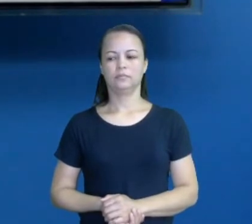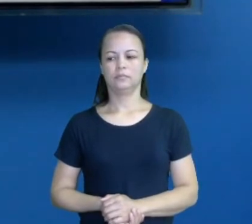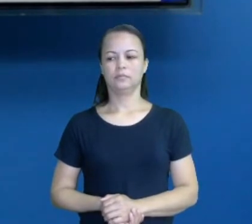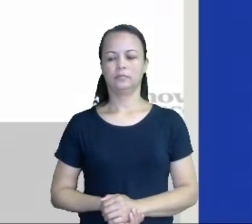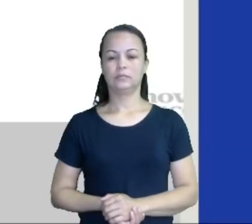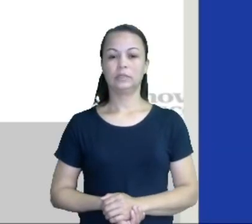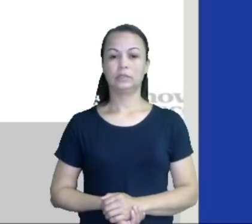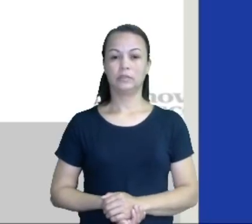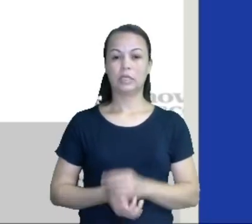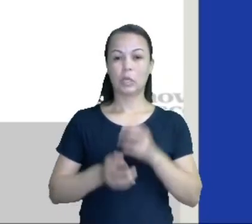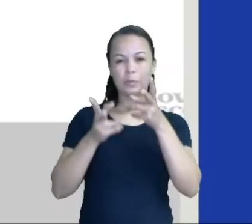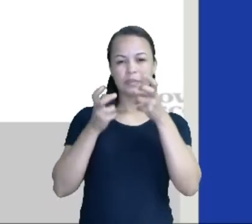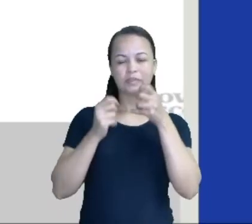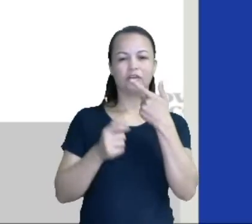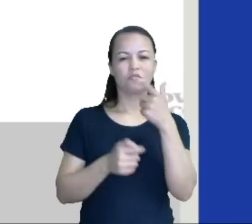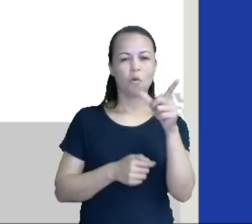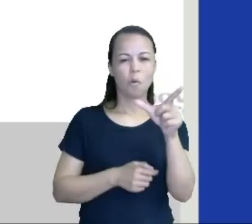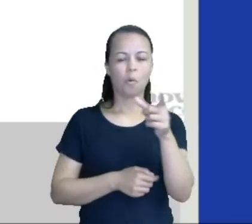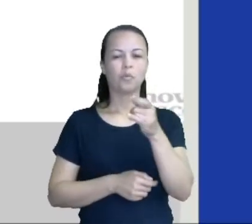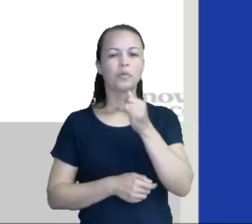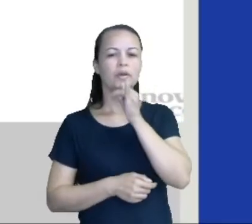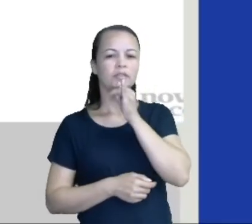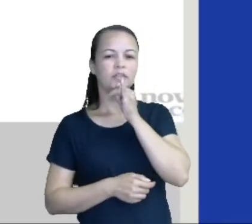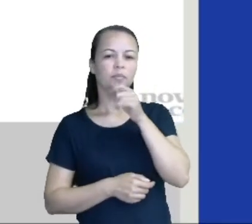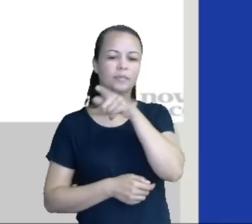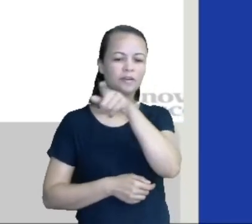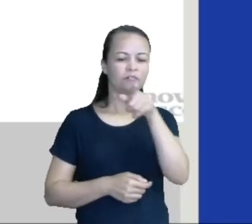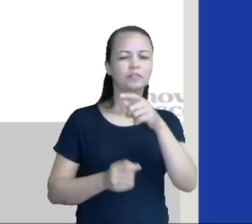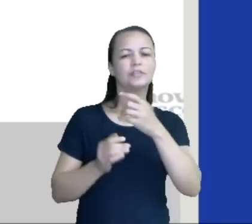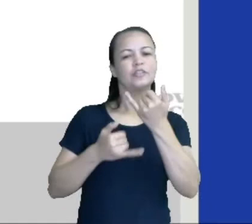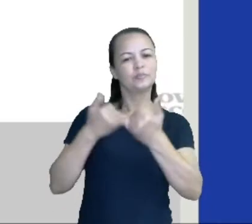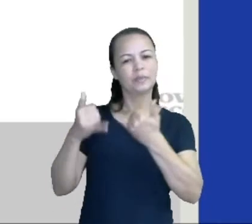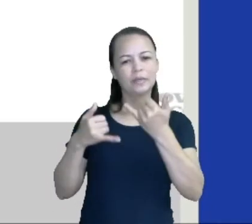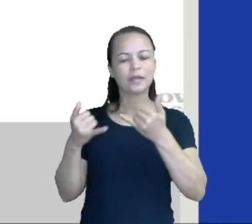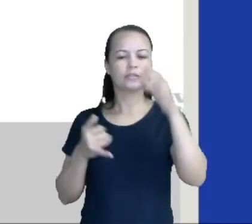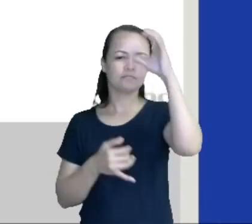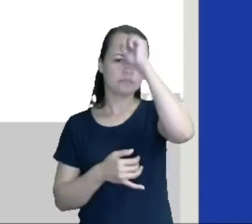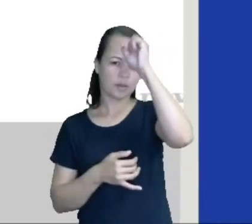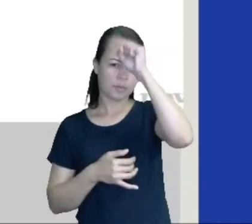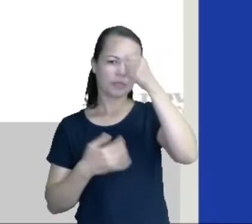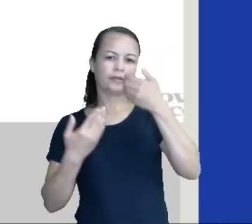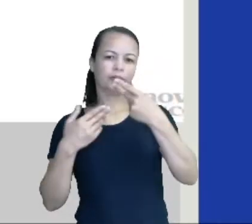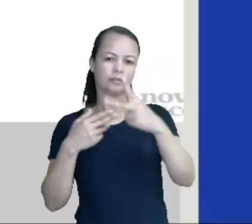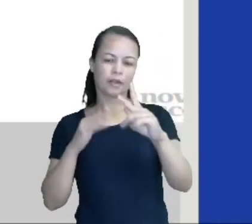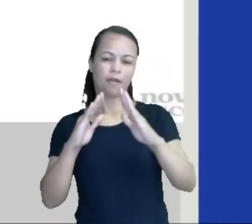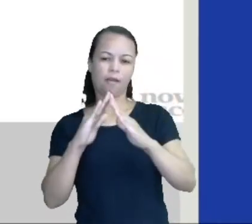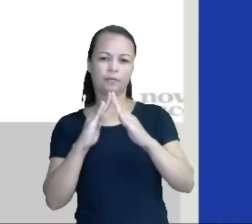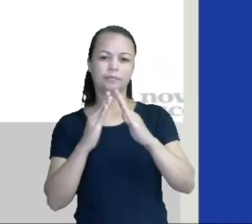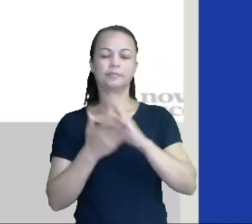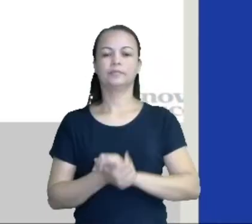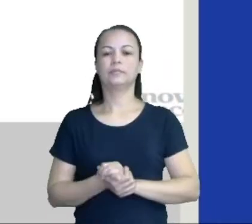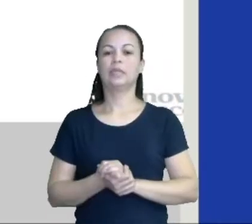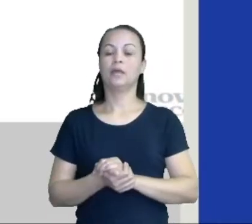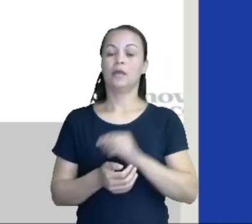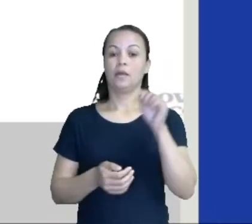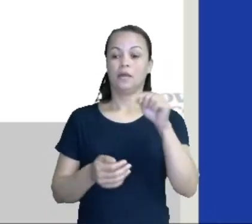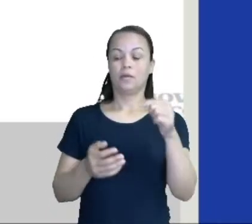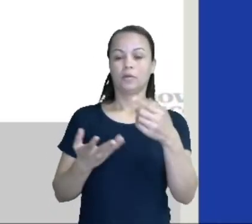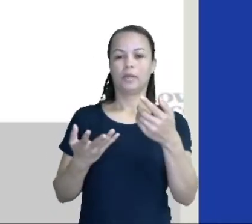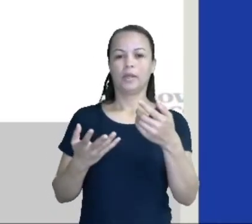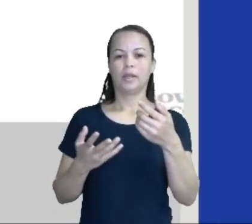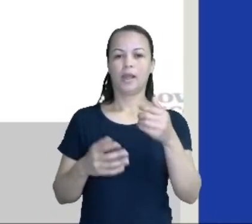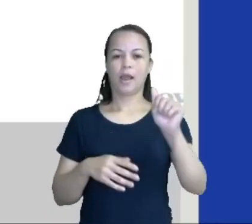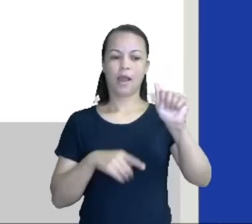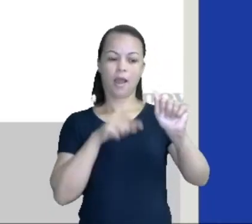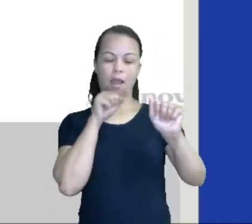Olha outro exemplo aí, para vocês brincarem em casa, brincando e aprendendo. Aqui eu coloquei a letrinha A, mas